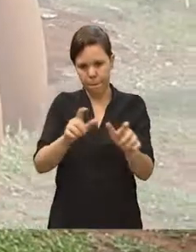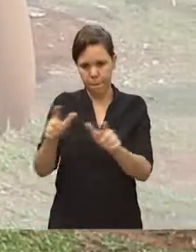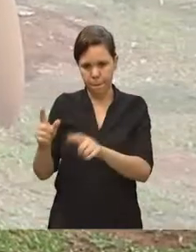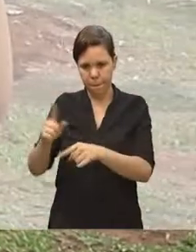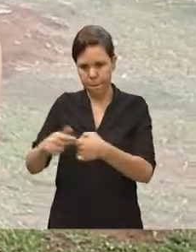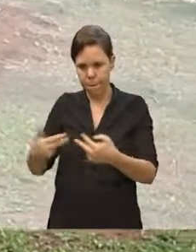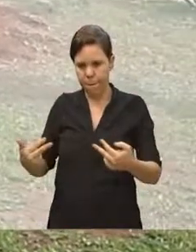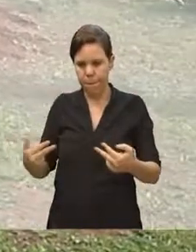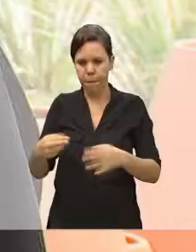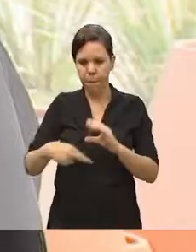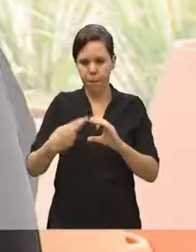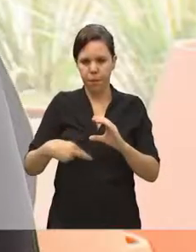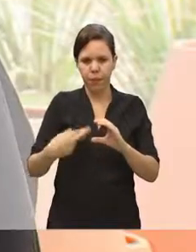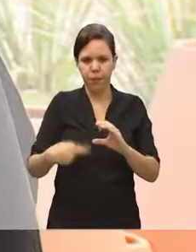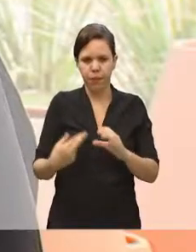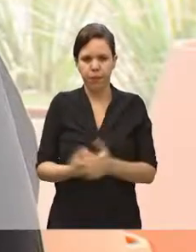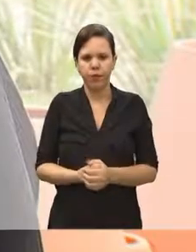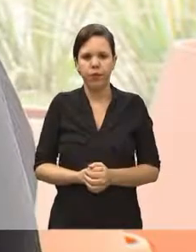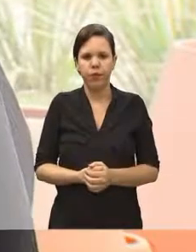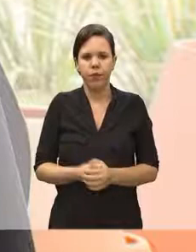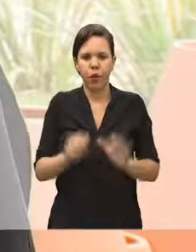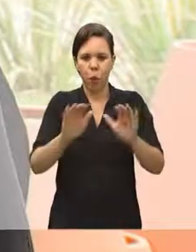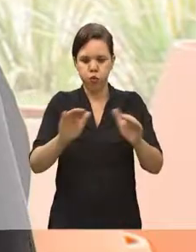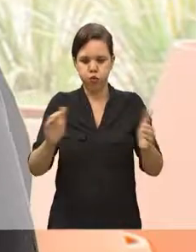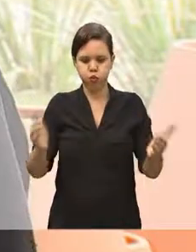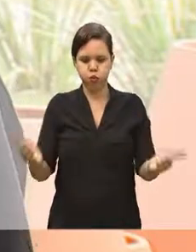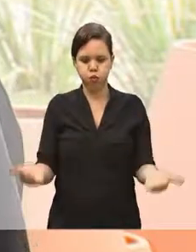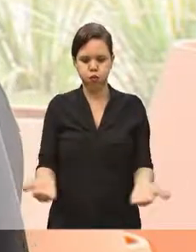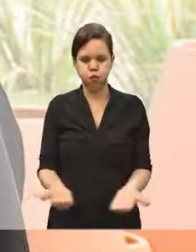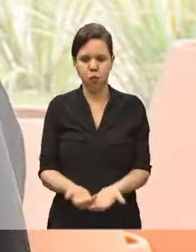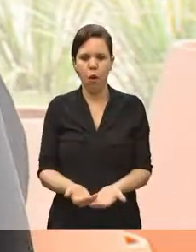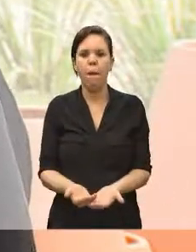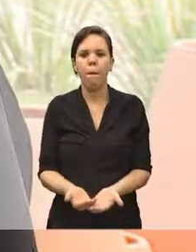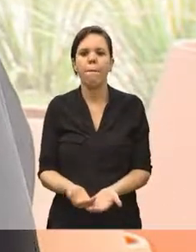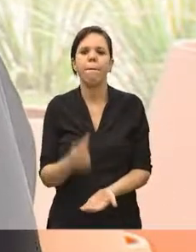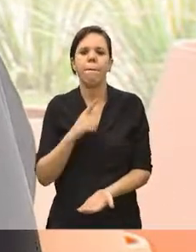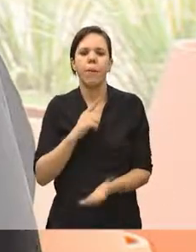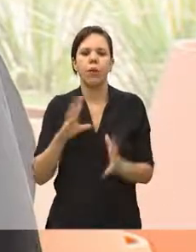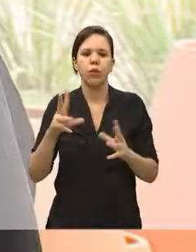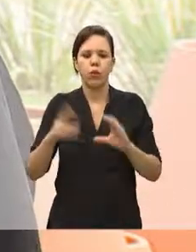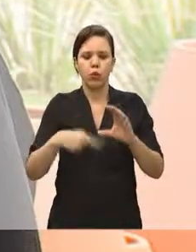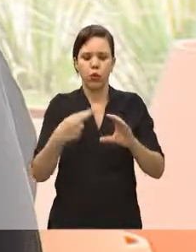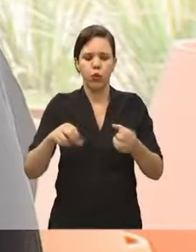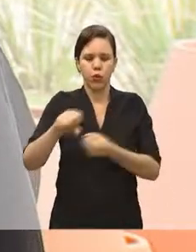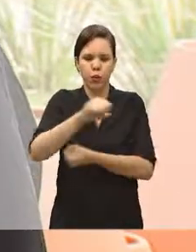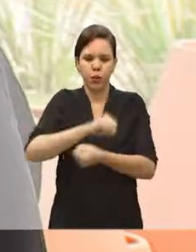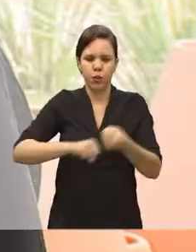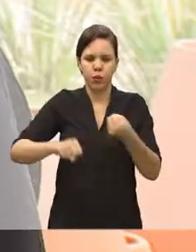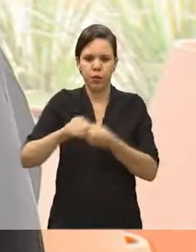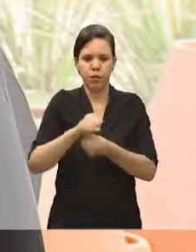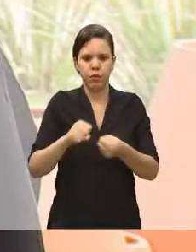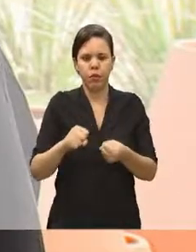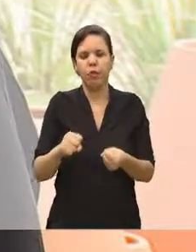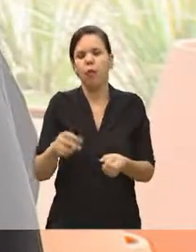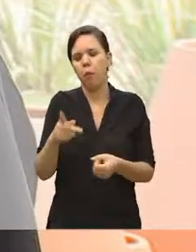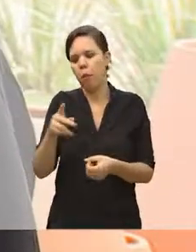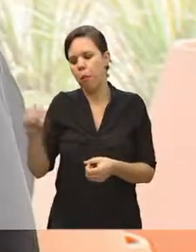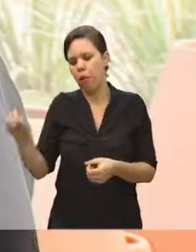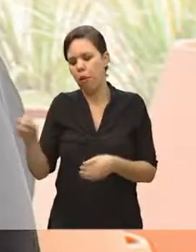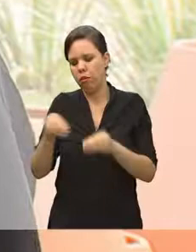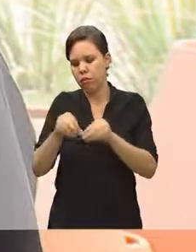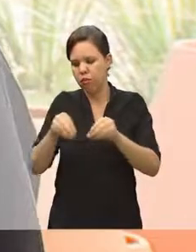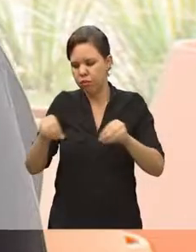materiais recicláveis. Os vasos que a gente tem aqui, né, tudo com material sustentável, com o pó da pedra, usando a